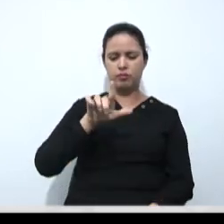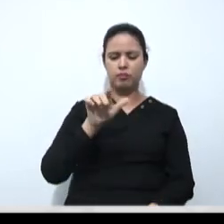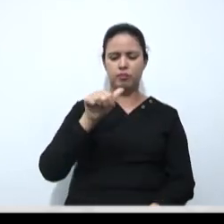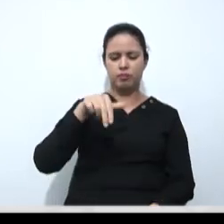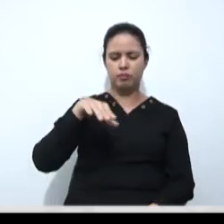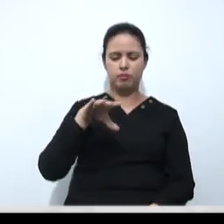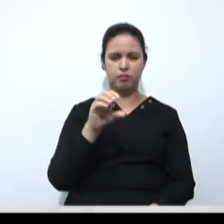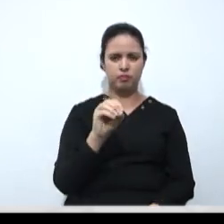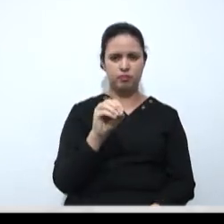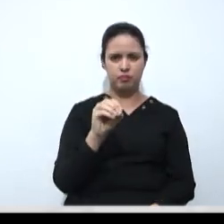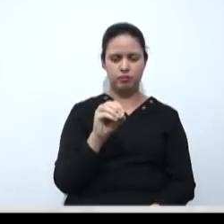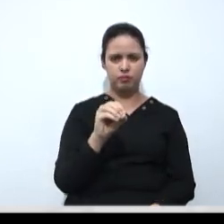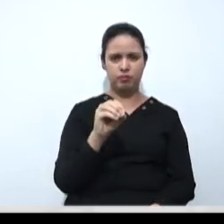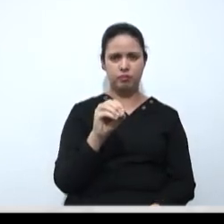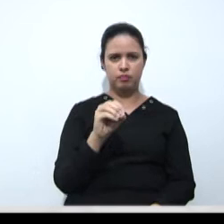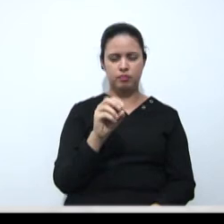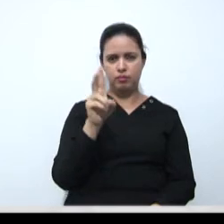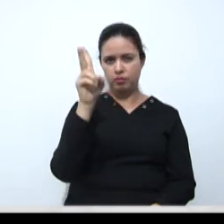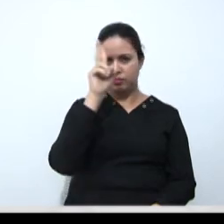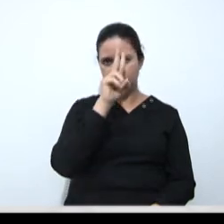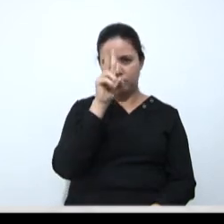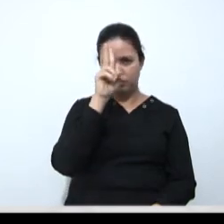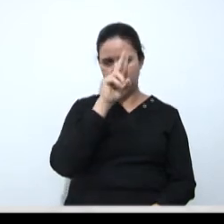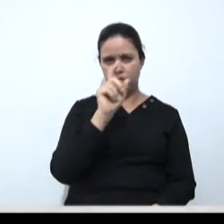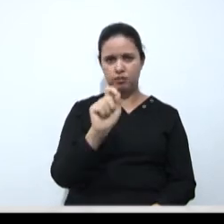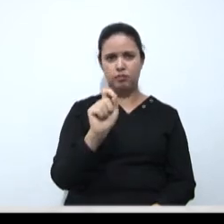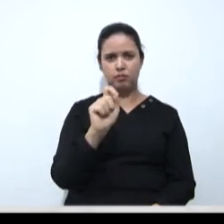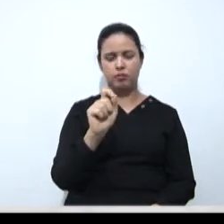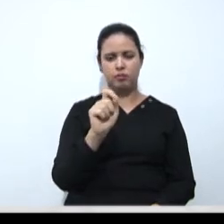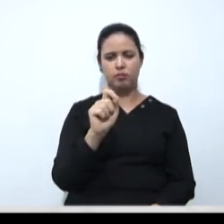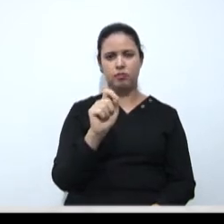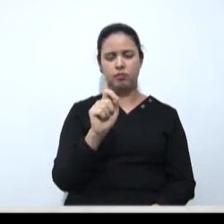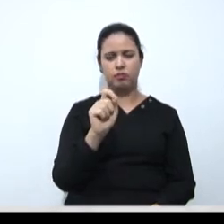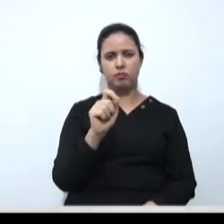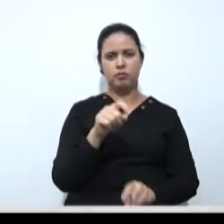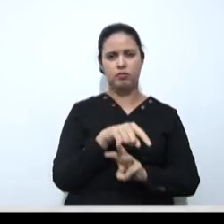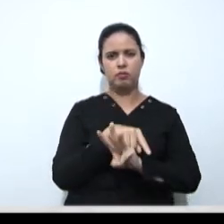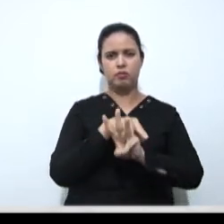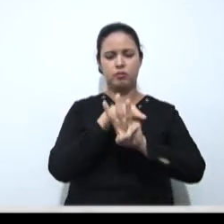trouxe aqui na última aula, e a gente quer relembrar, três